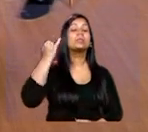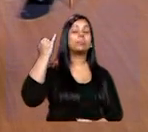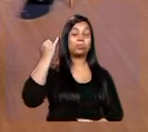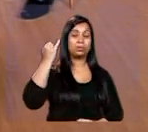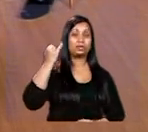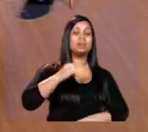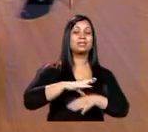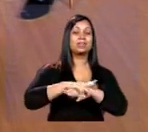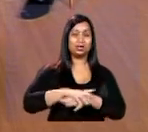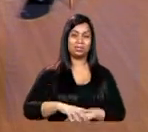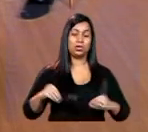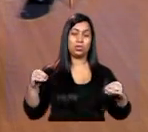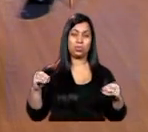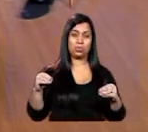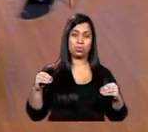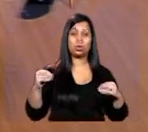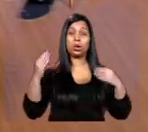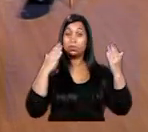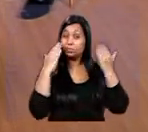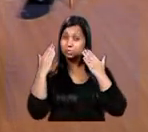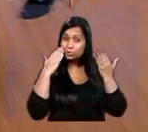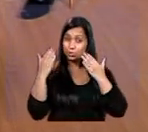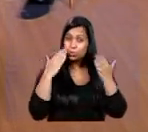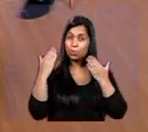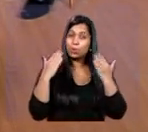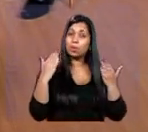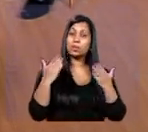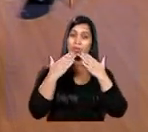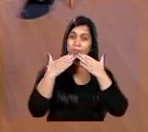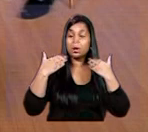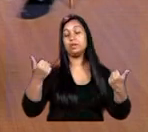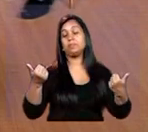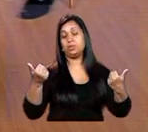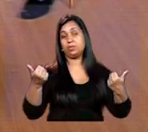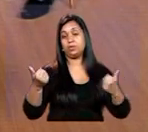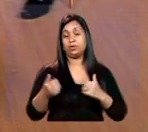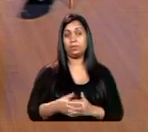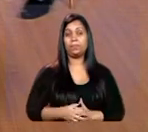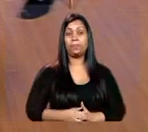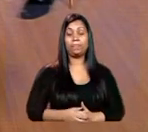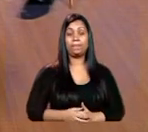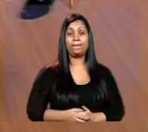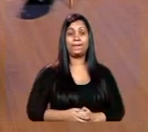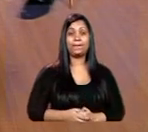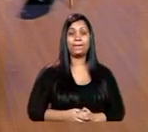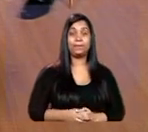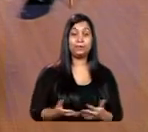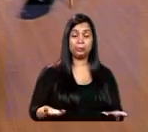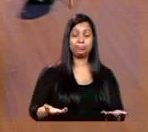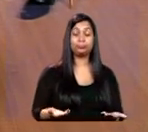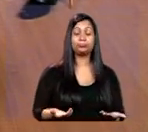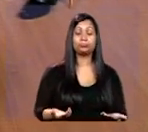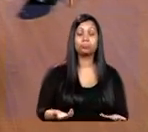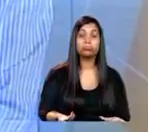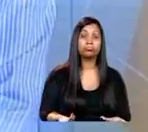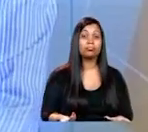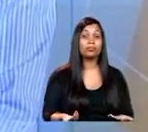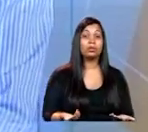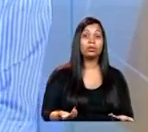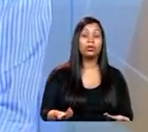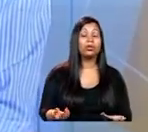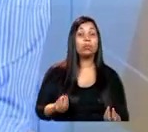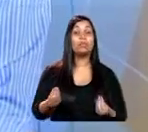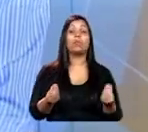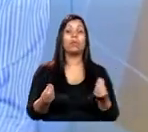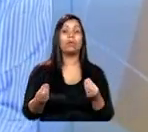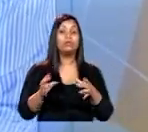que é a importância dessa cura psicológica para o sucesso do tratamento? Olha,